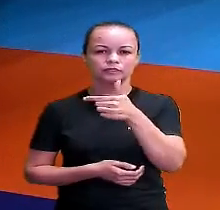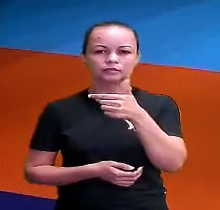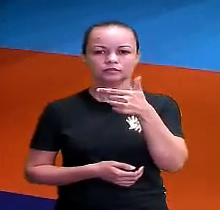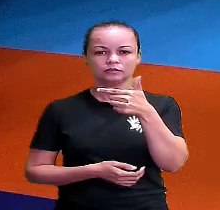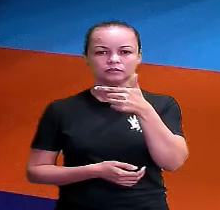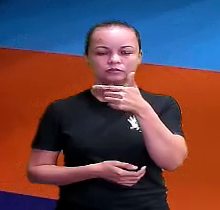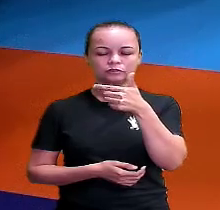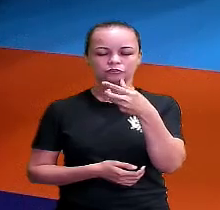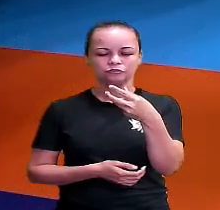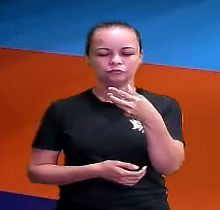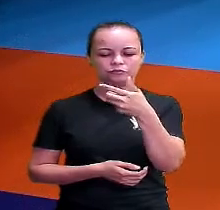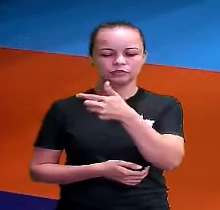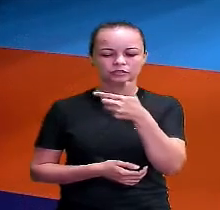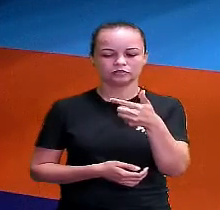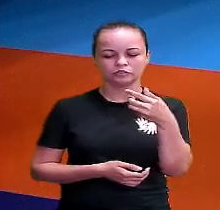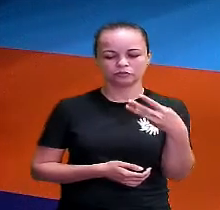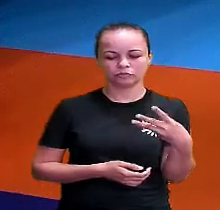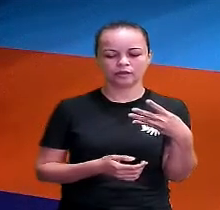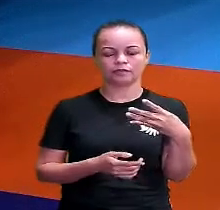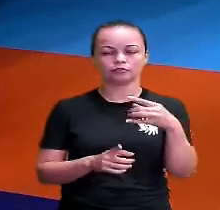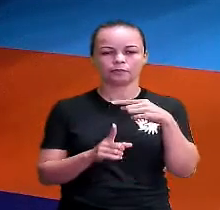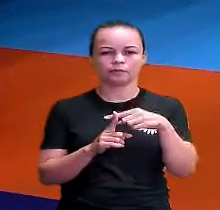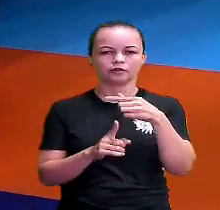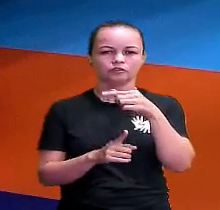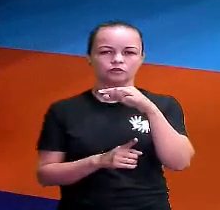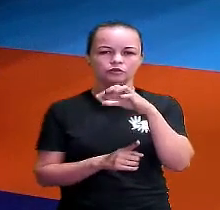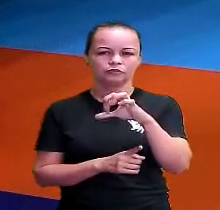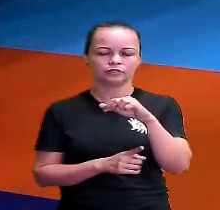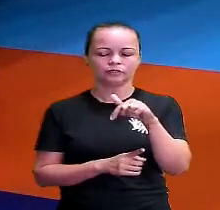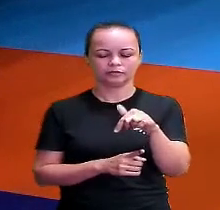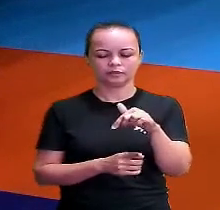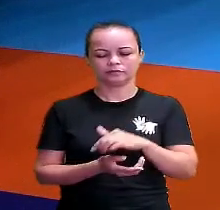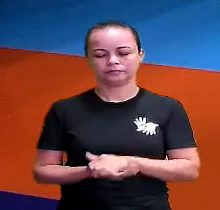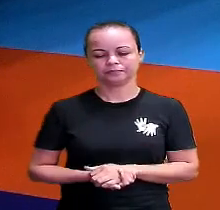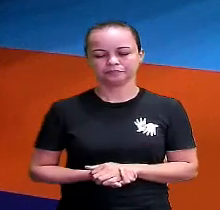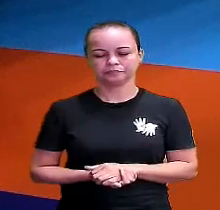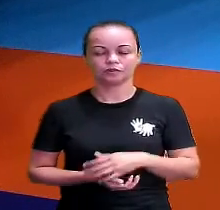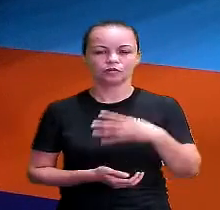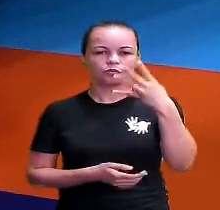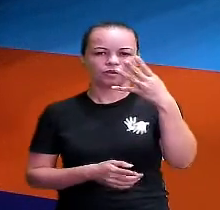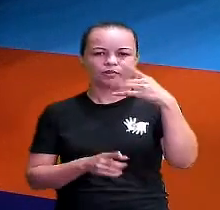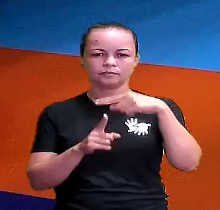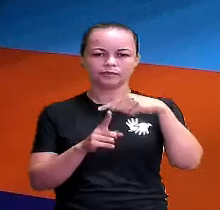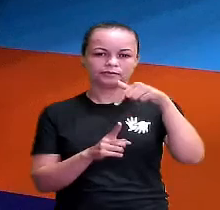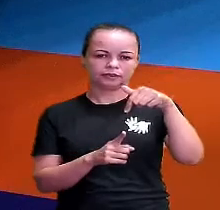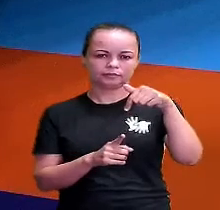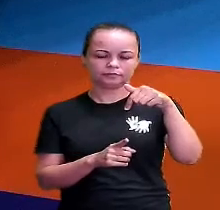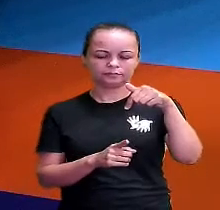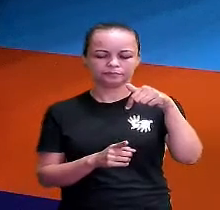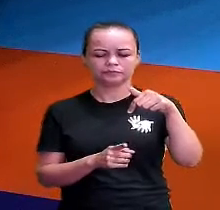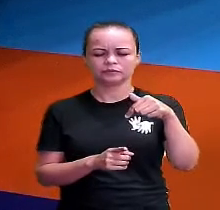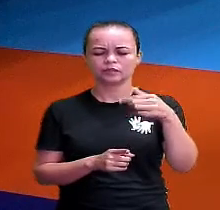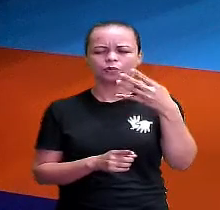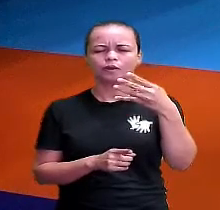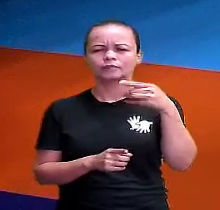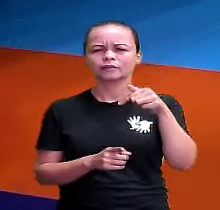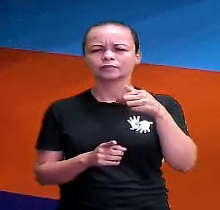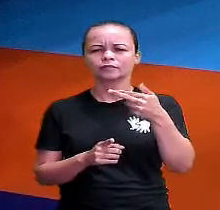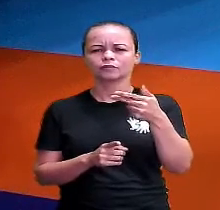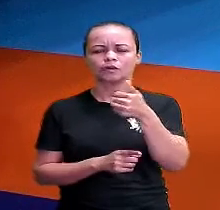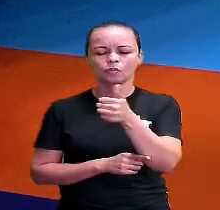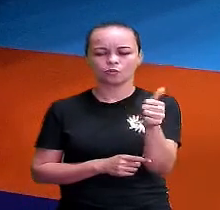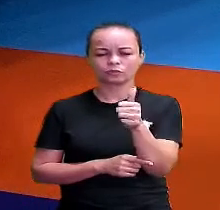224 mais 97, tá? Quanto é? 4 mais 7. 4 mais 7, 11.